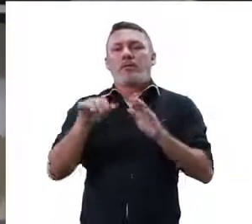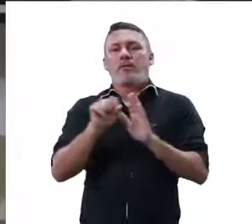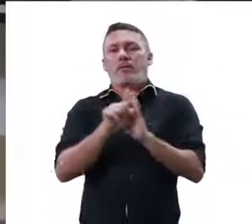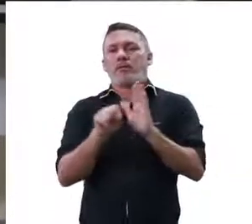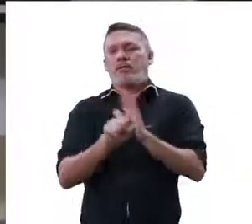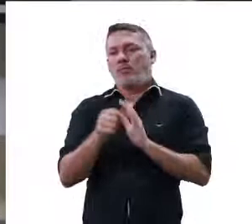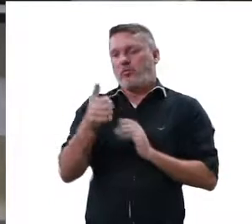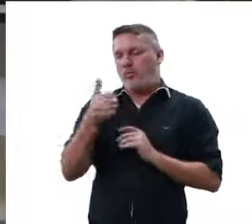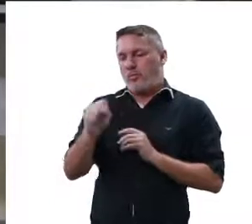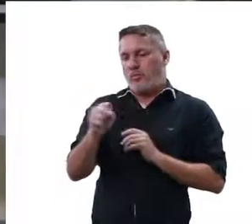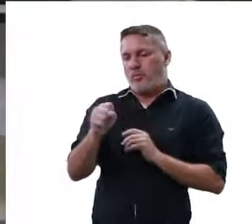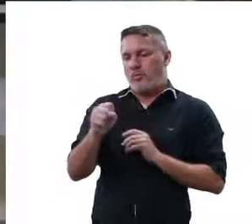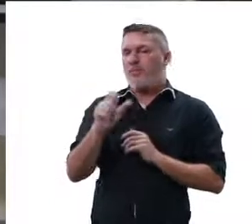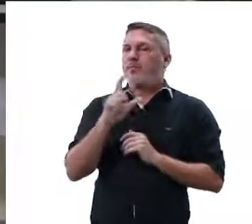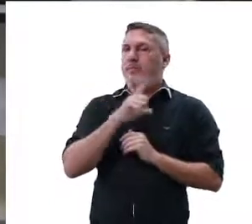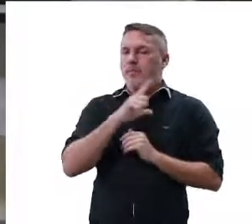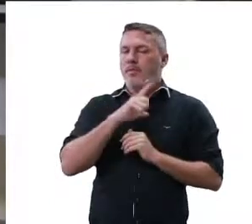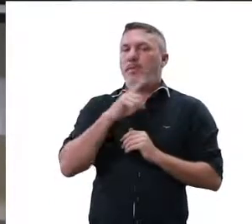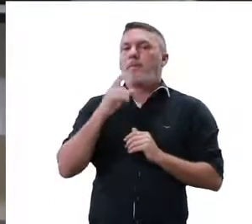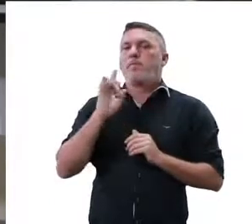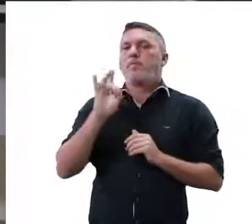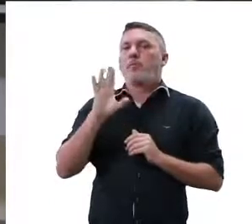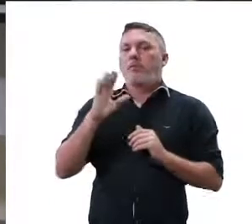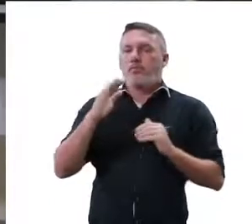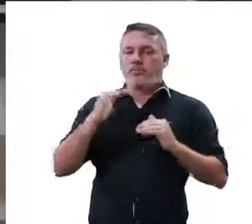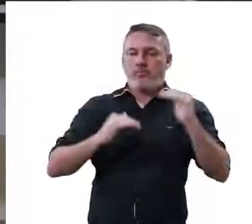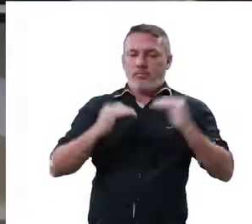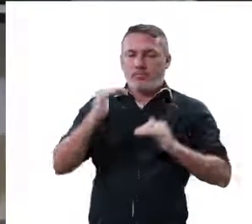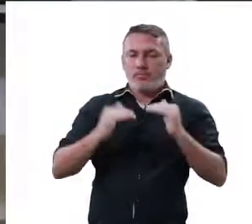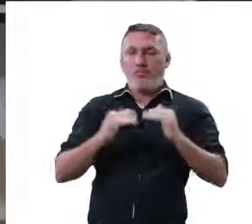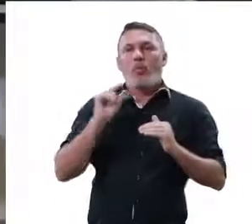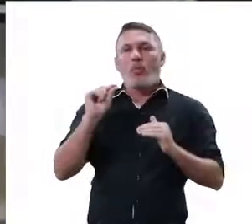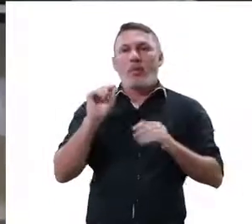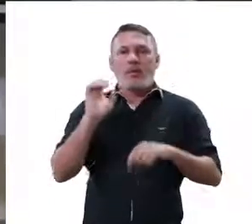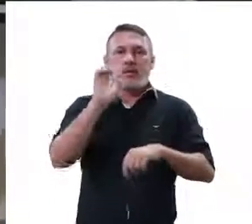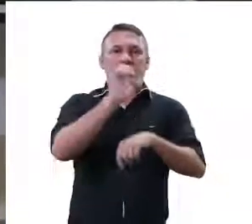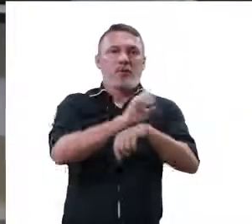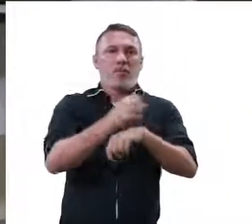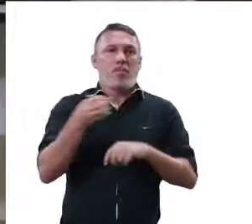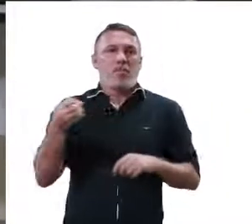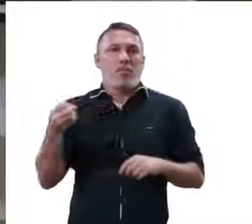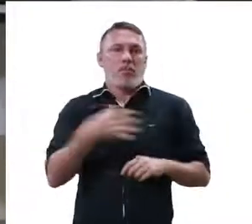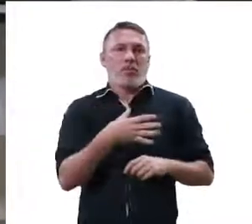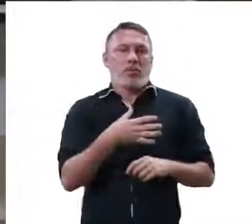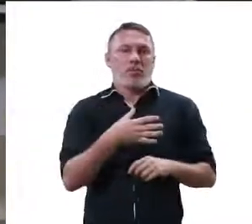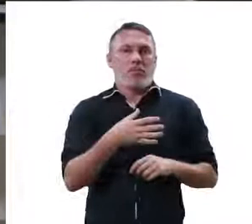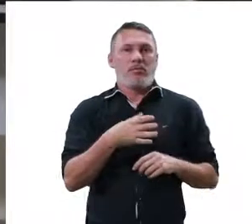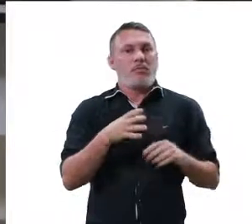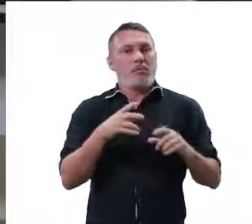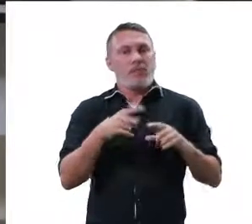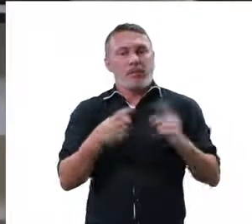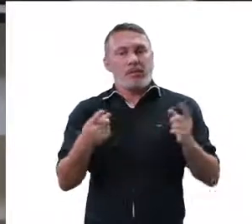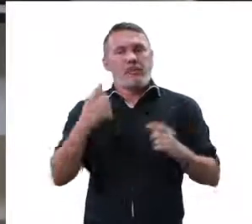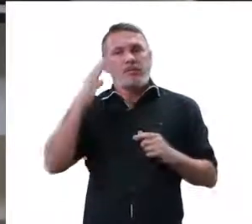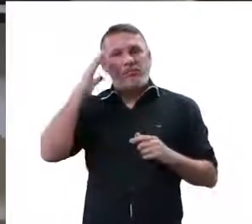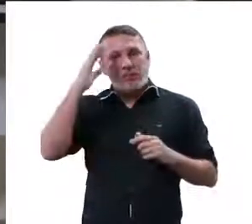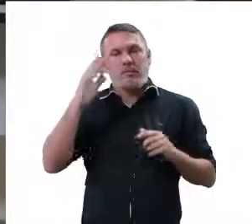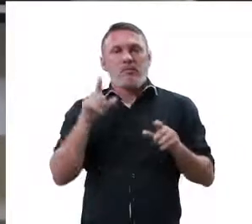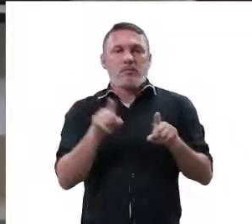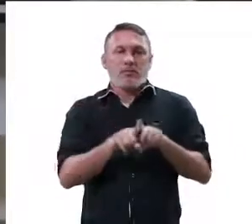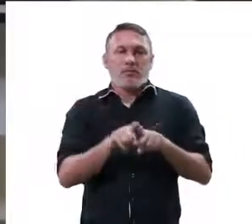século XVIII, com o advento, não apenas com a consolidação do Estado moderno, mas principalmente